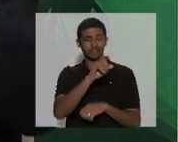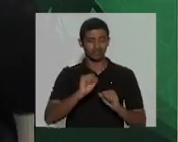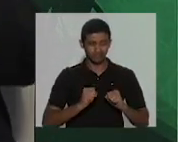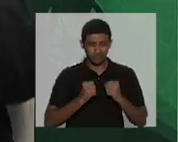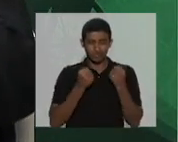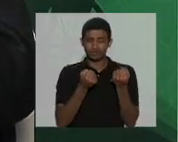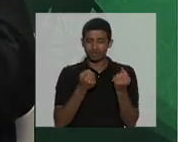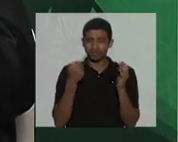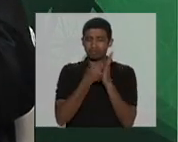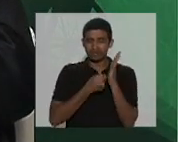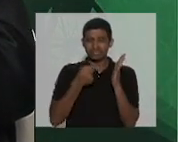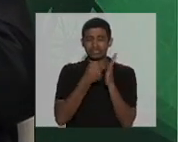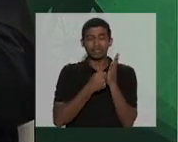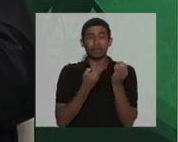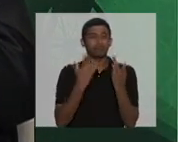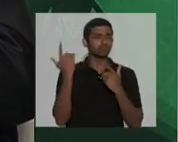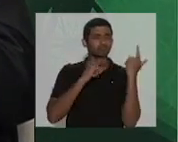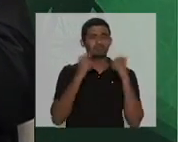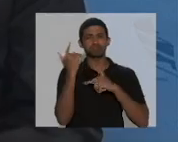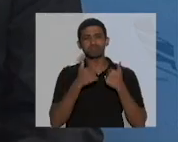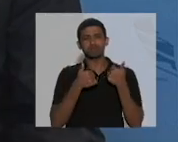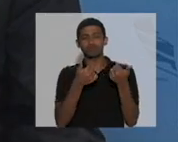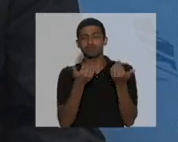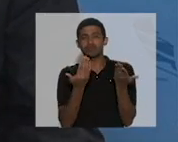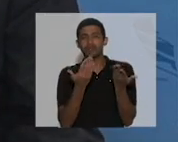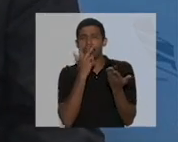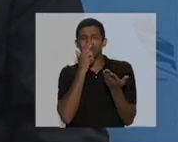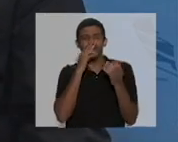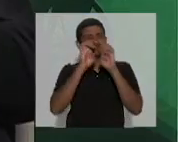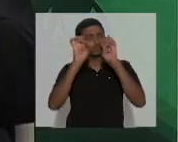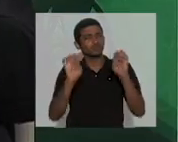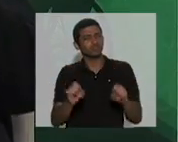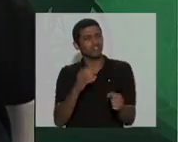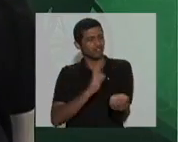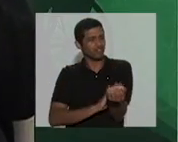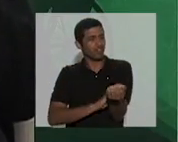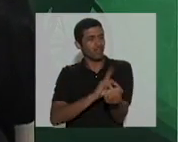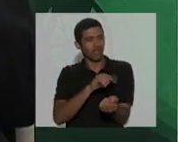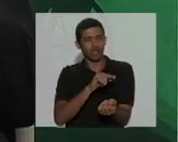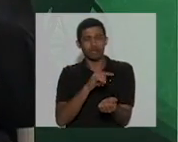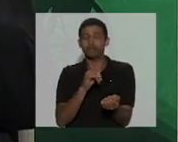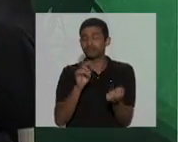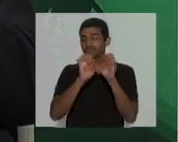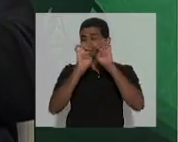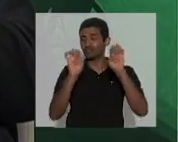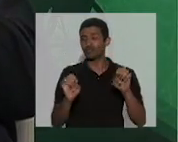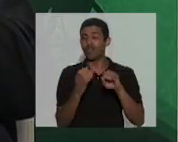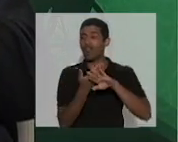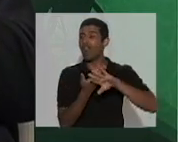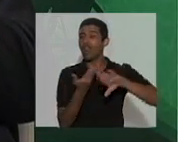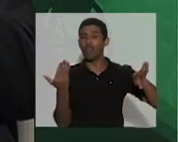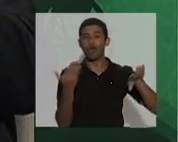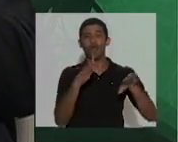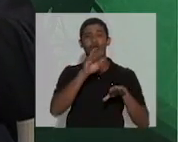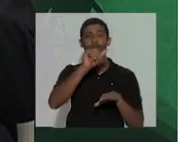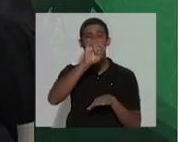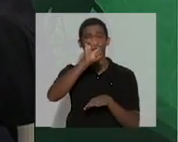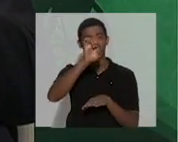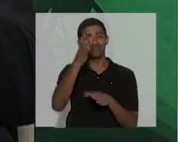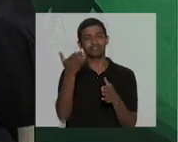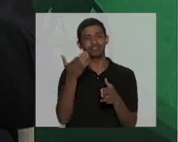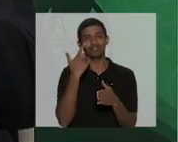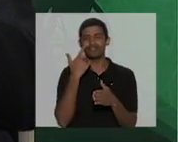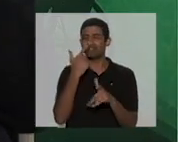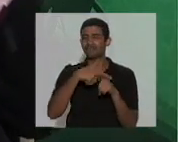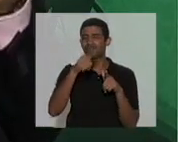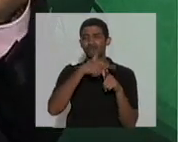suam a camisa para a obtenção dos resultados. É uma estrutura viciada. É uma estrutura que se distanciou da base. Quer dizer, é um